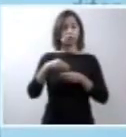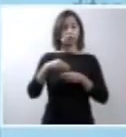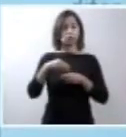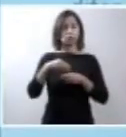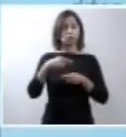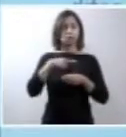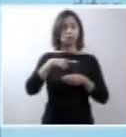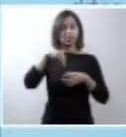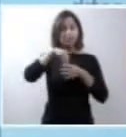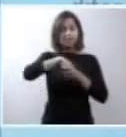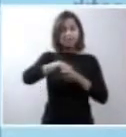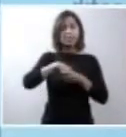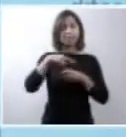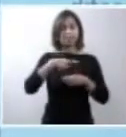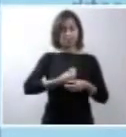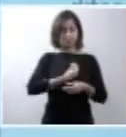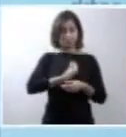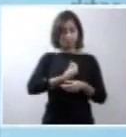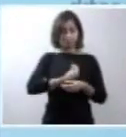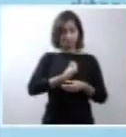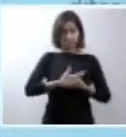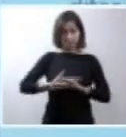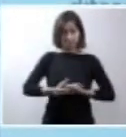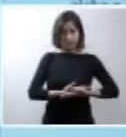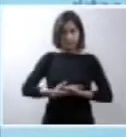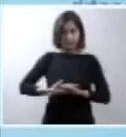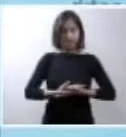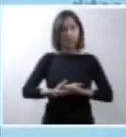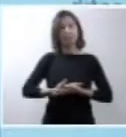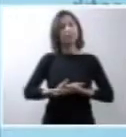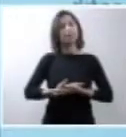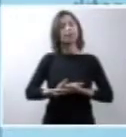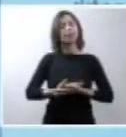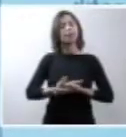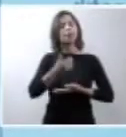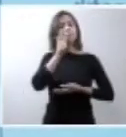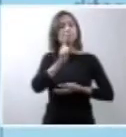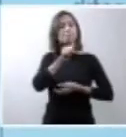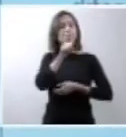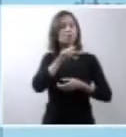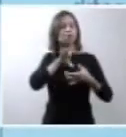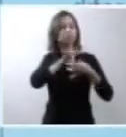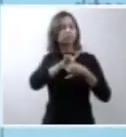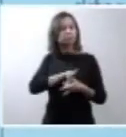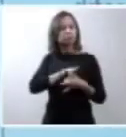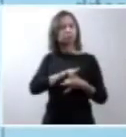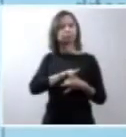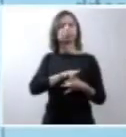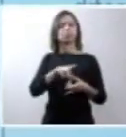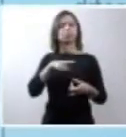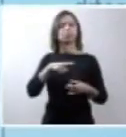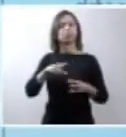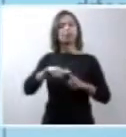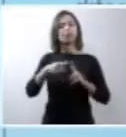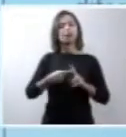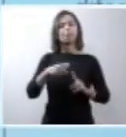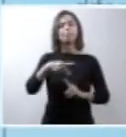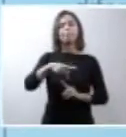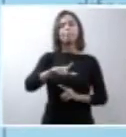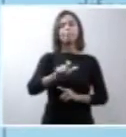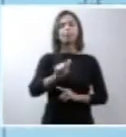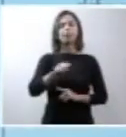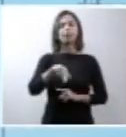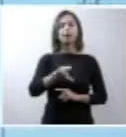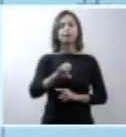no íntimo da vida materna, que é esta unidade feto-placentária aqui